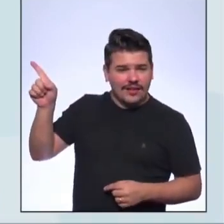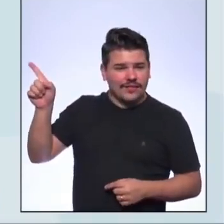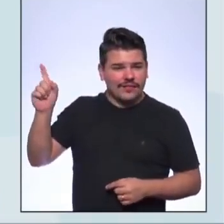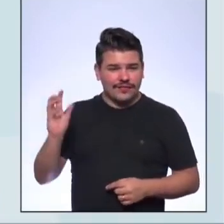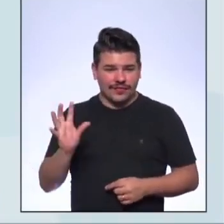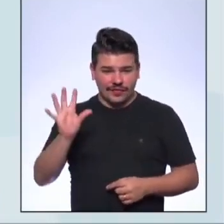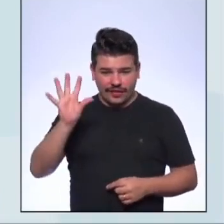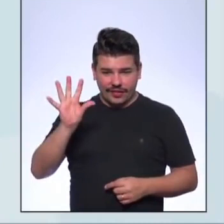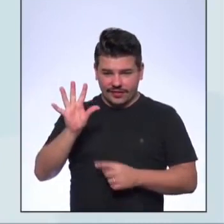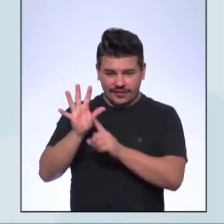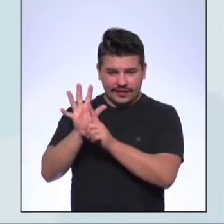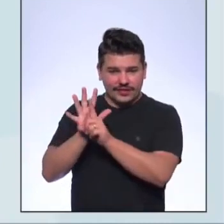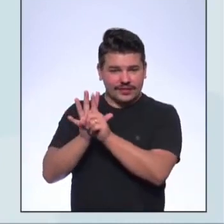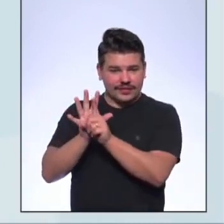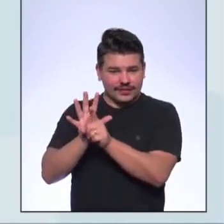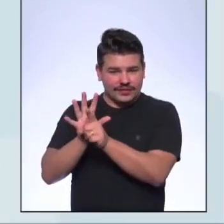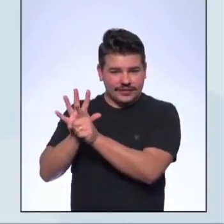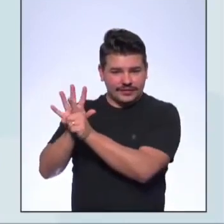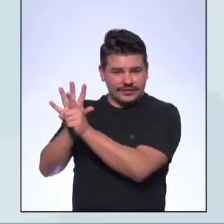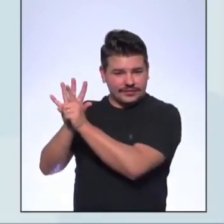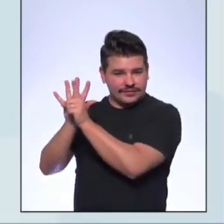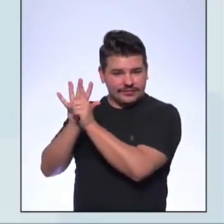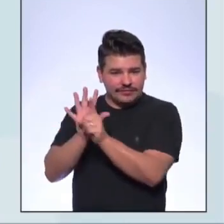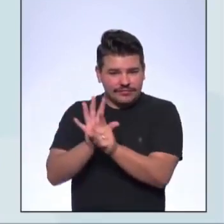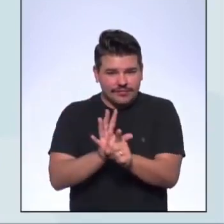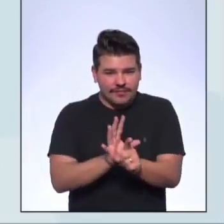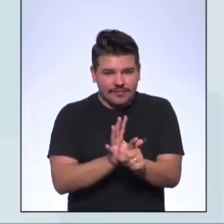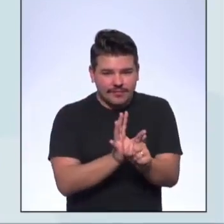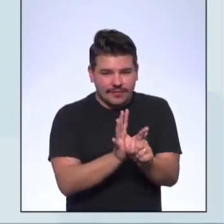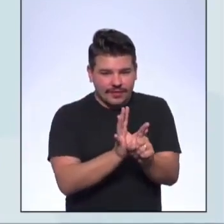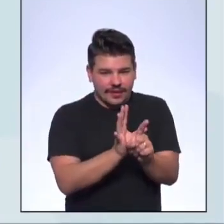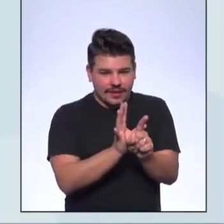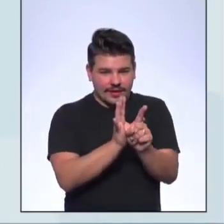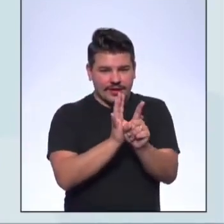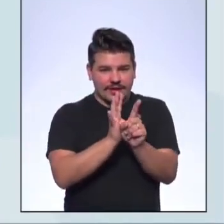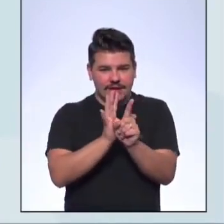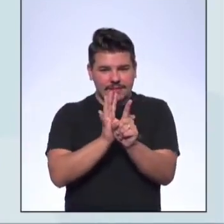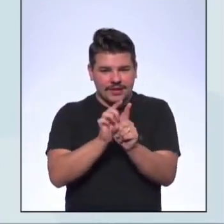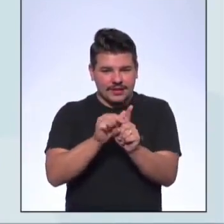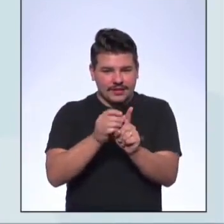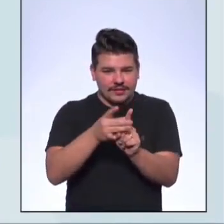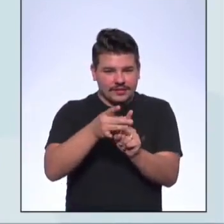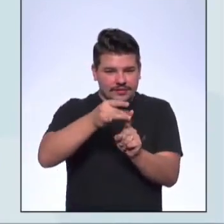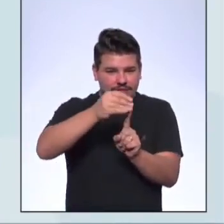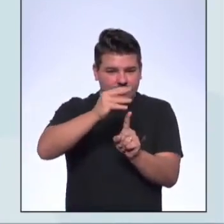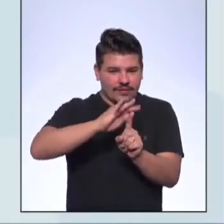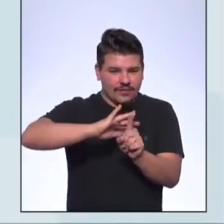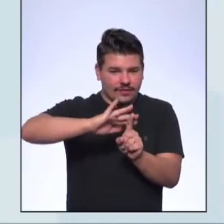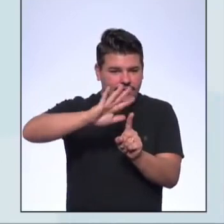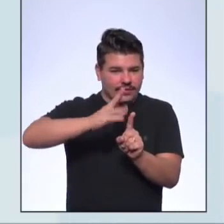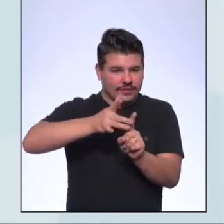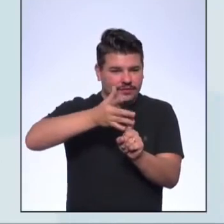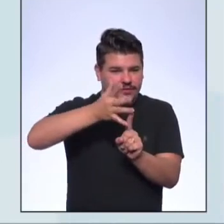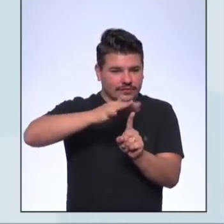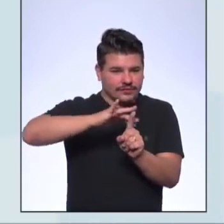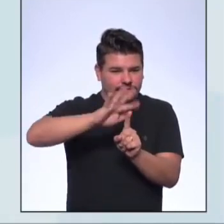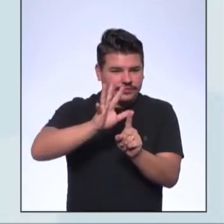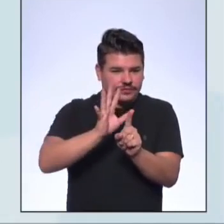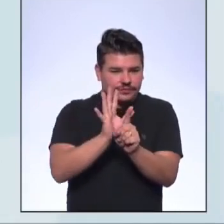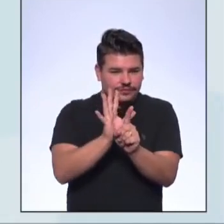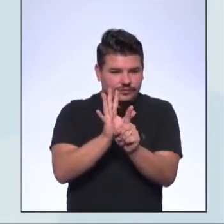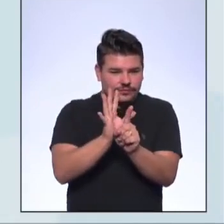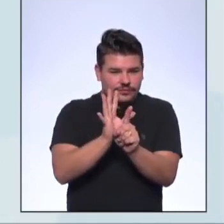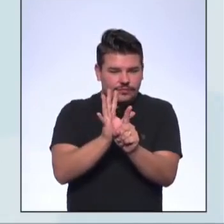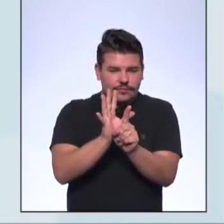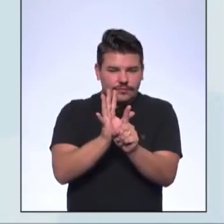ter o gameta masculino, e o estigma, que dentro dele vai ter ali o ovário, né, descendo ele,